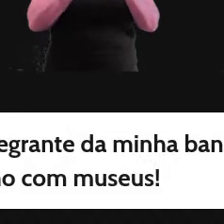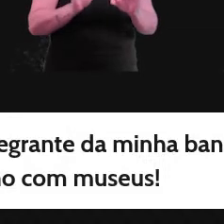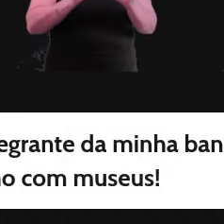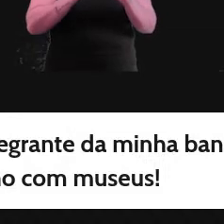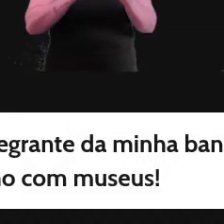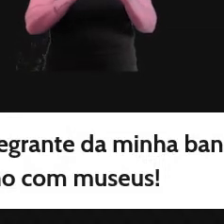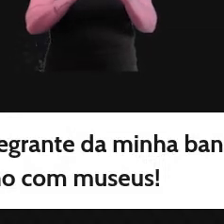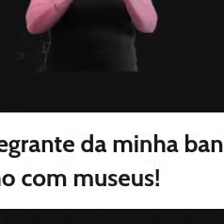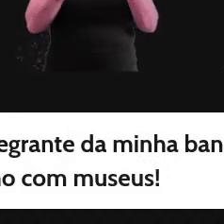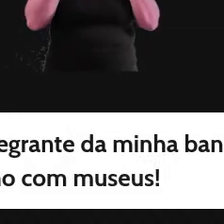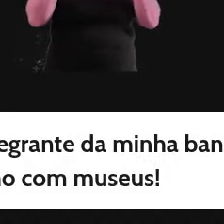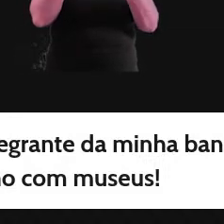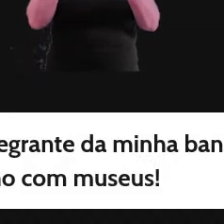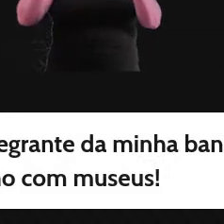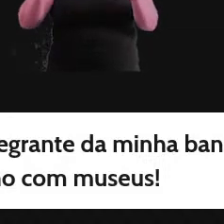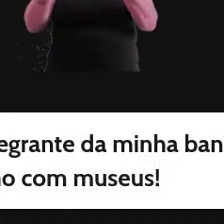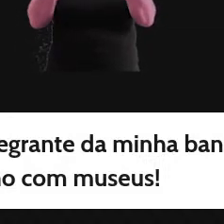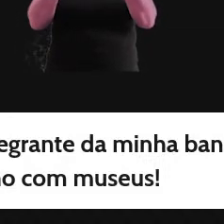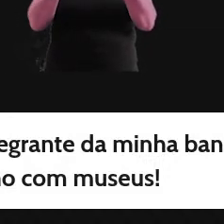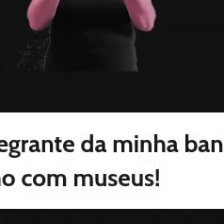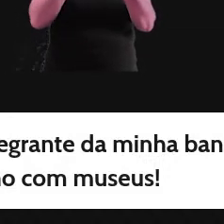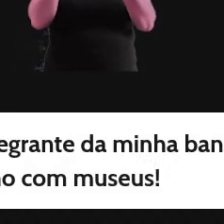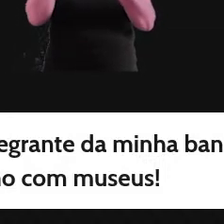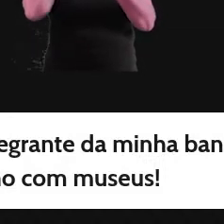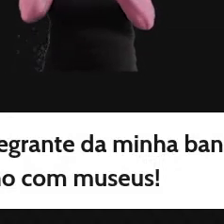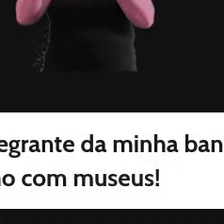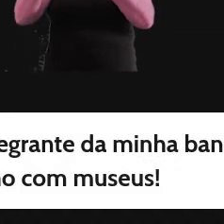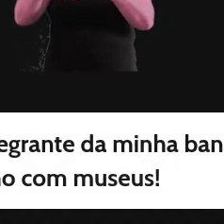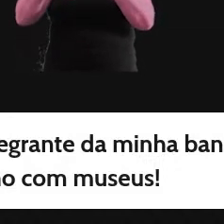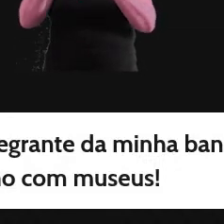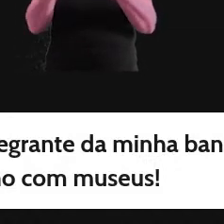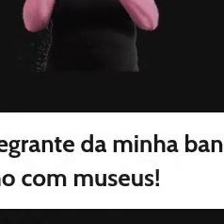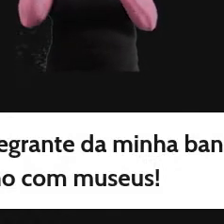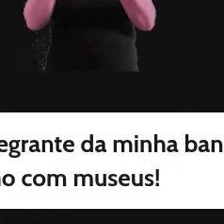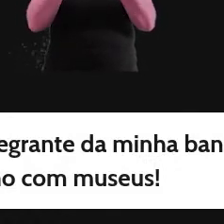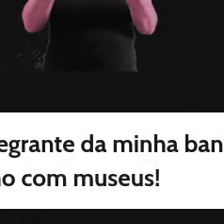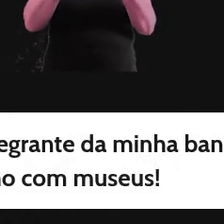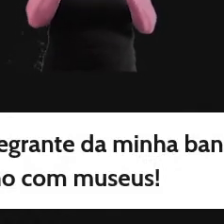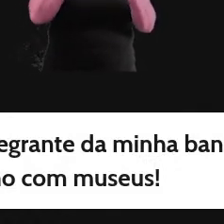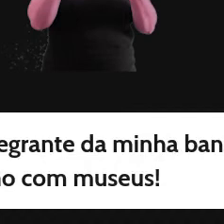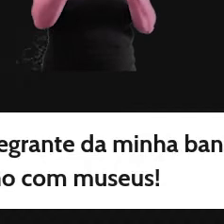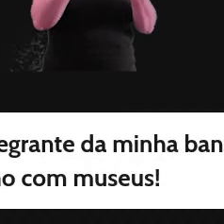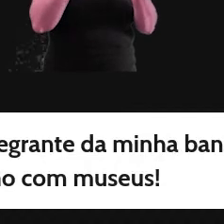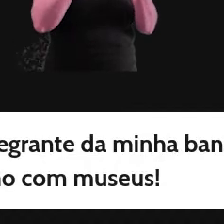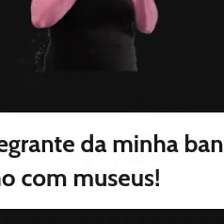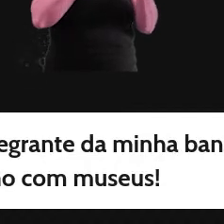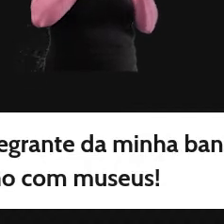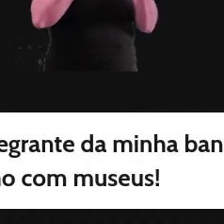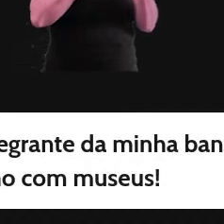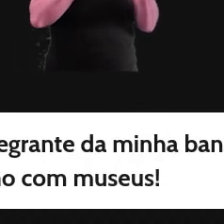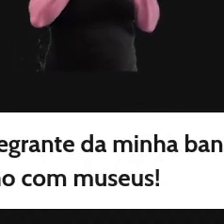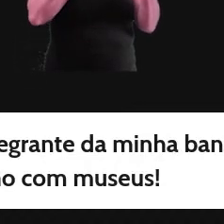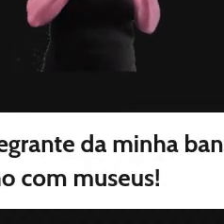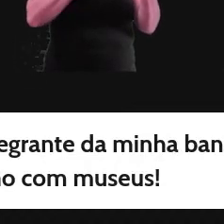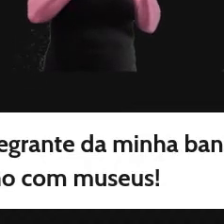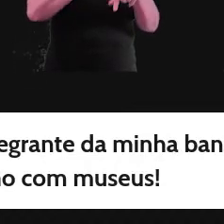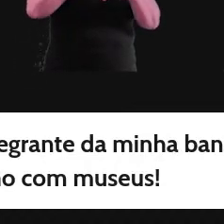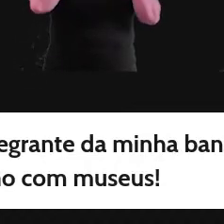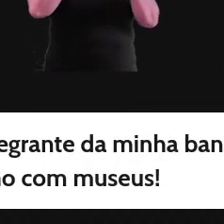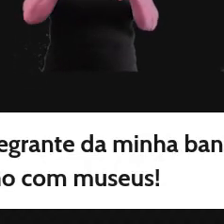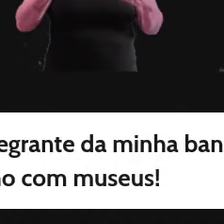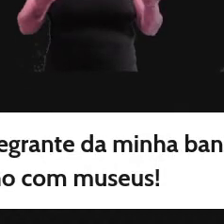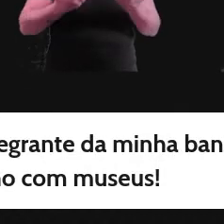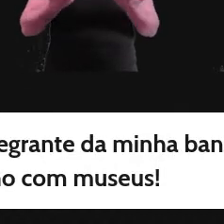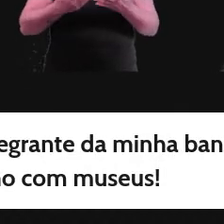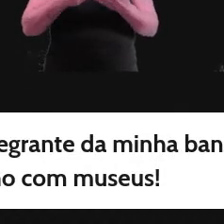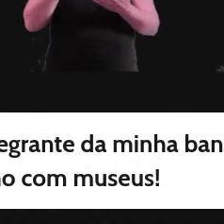outros desafios para a gente pensar, outras questões, e a gente, pelo menos na perspectiva do que eu tenho entendido, a gente está nesse momento agora,